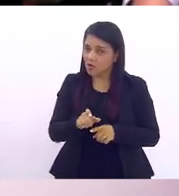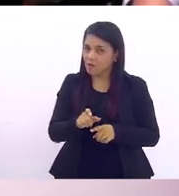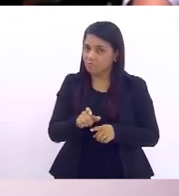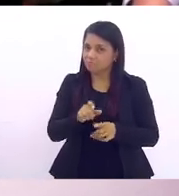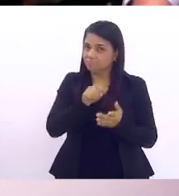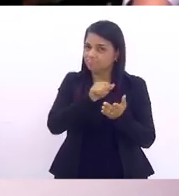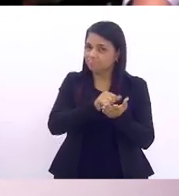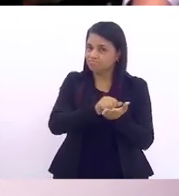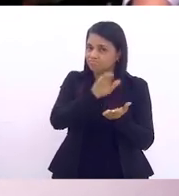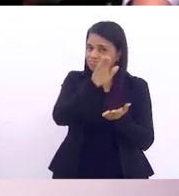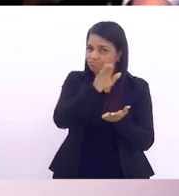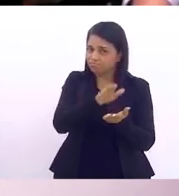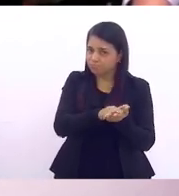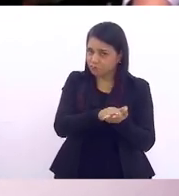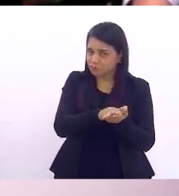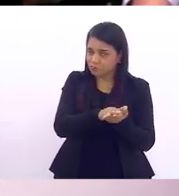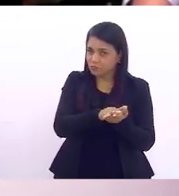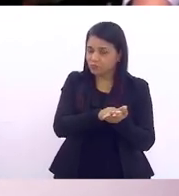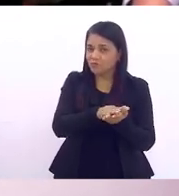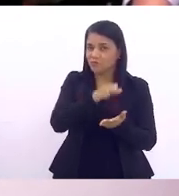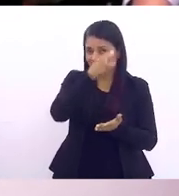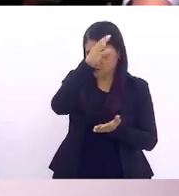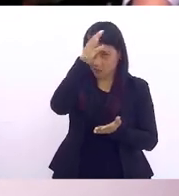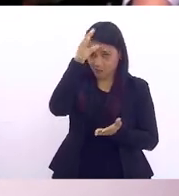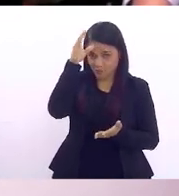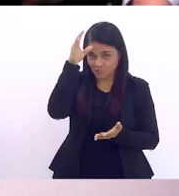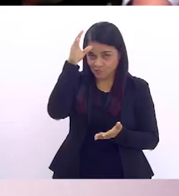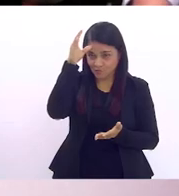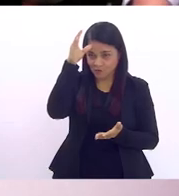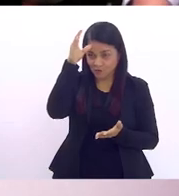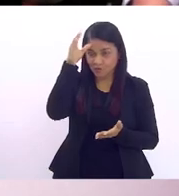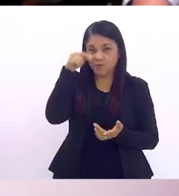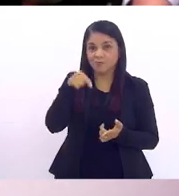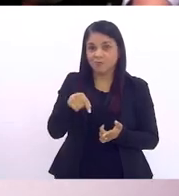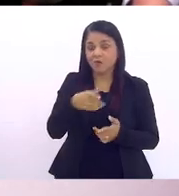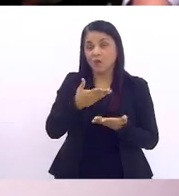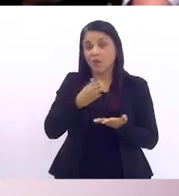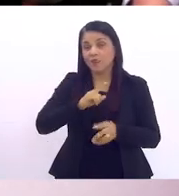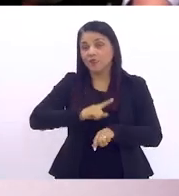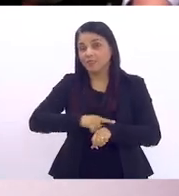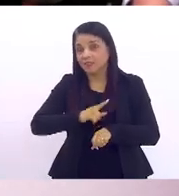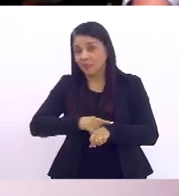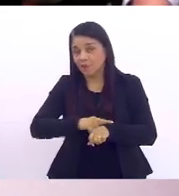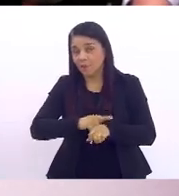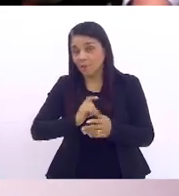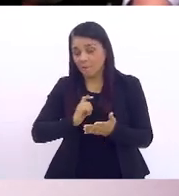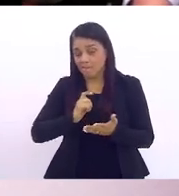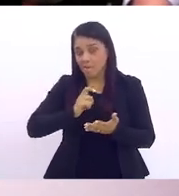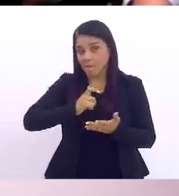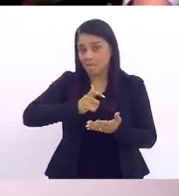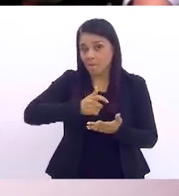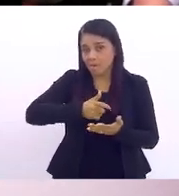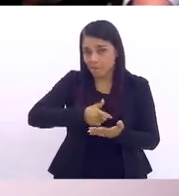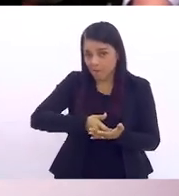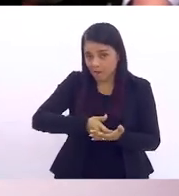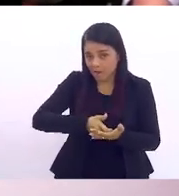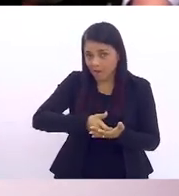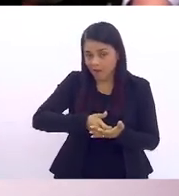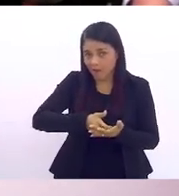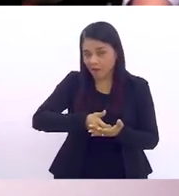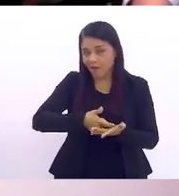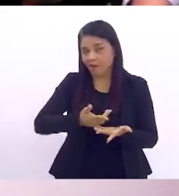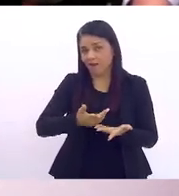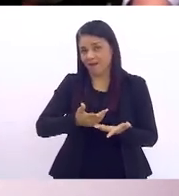um consumidor seja compelido a tomar o seu tempo para conseguir fazer o que